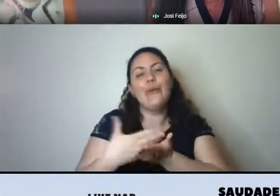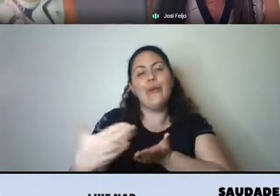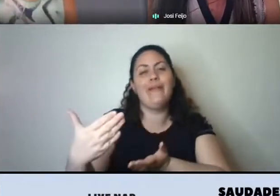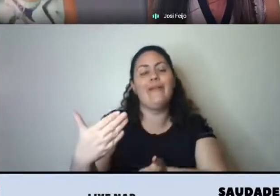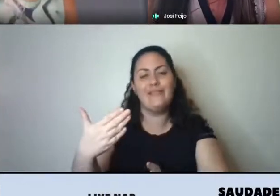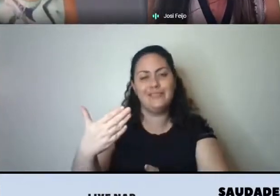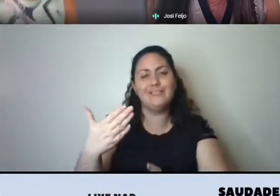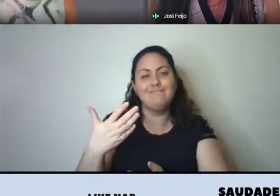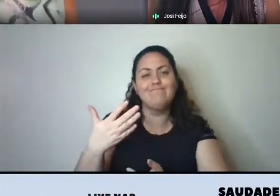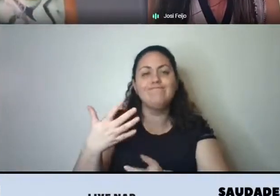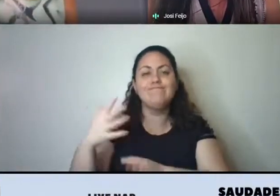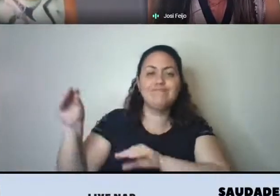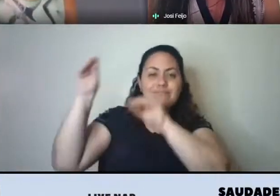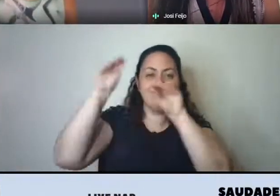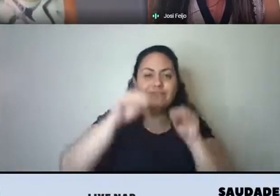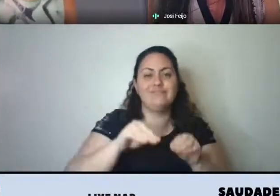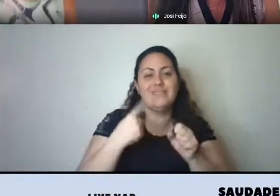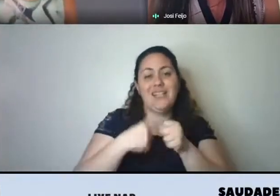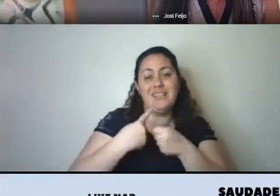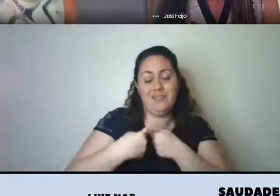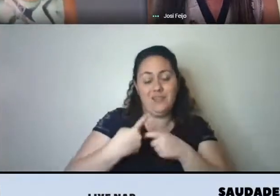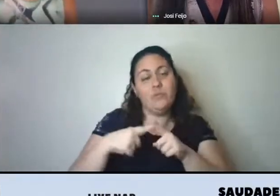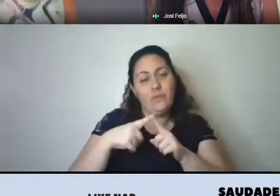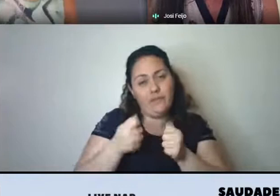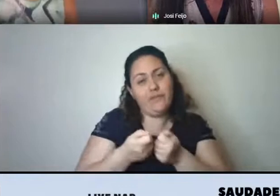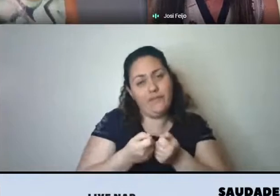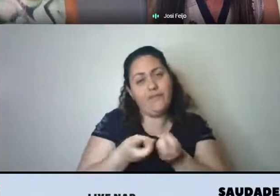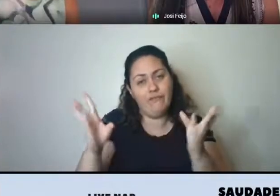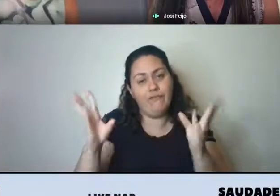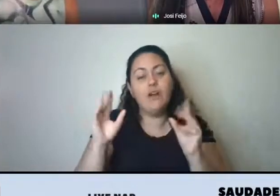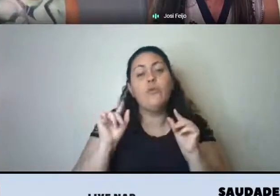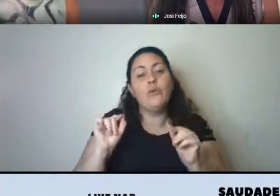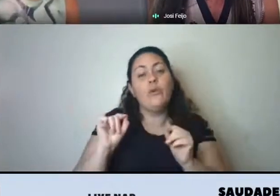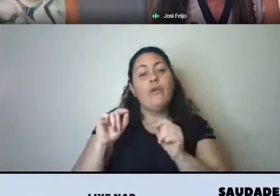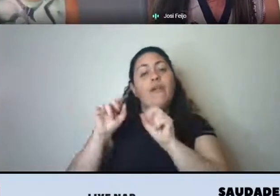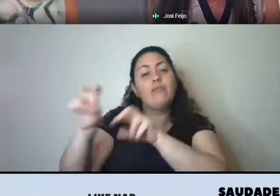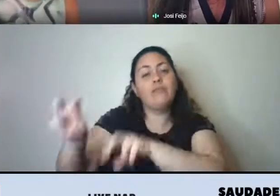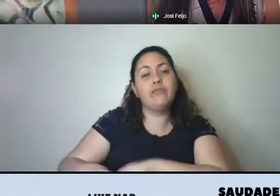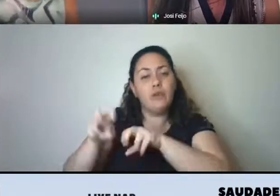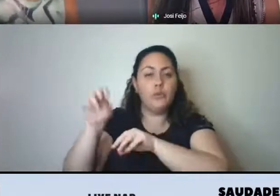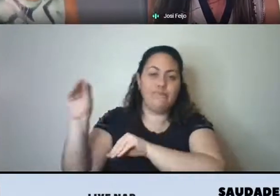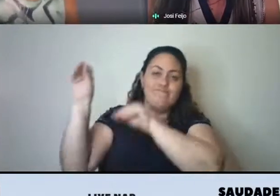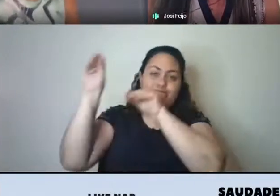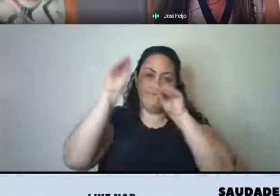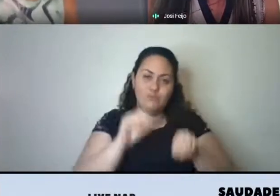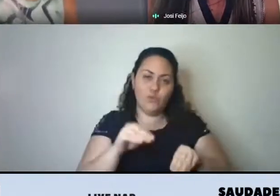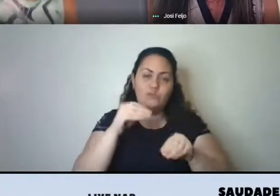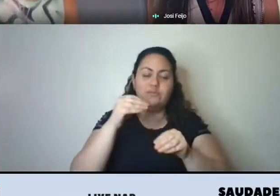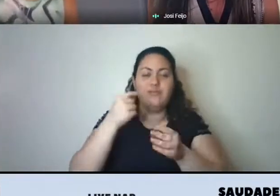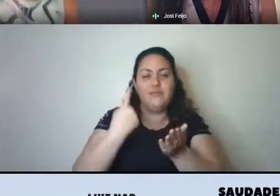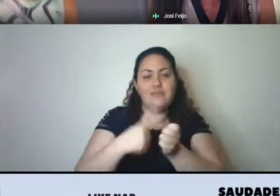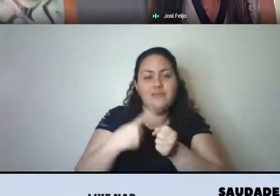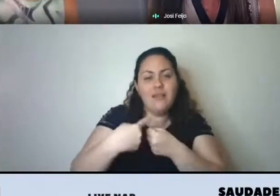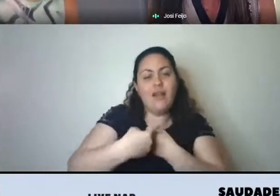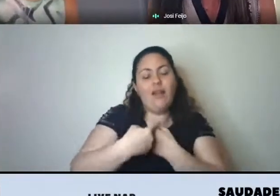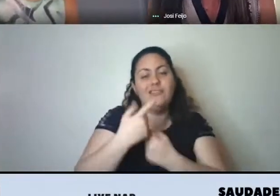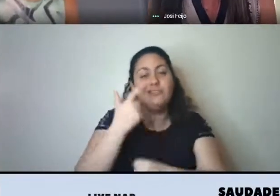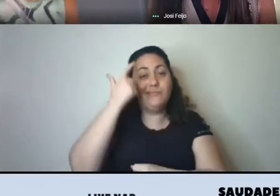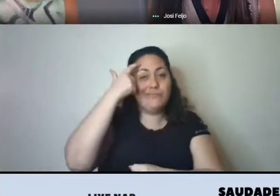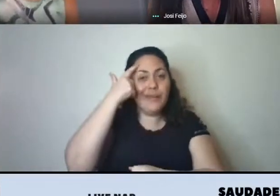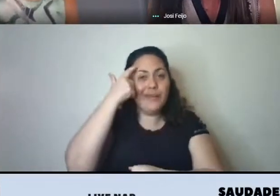na cidade, muitos vieram do interior, né, na expectativa de construir uma rede aqui de